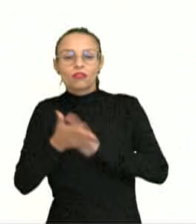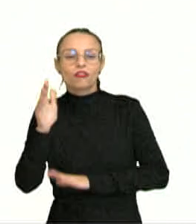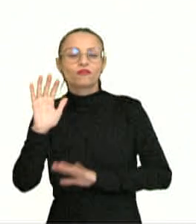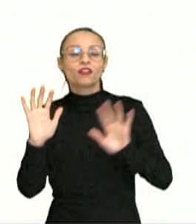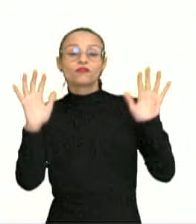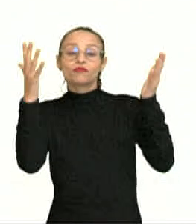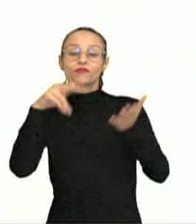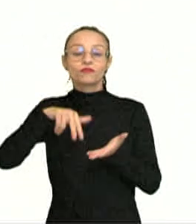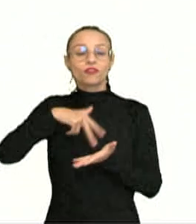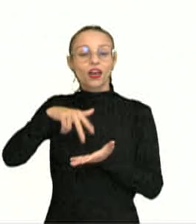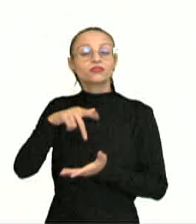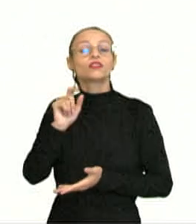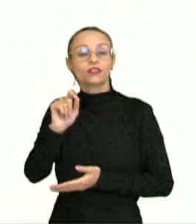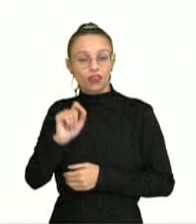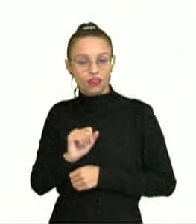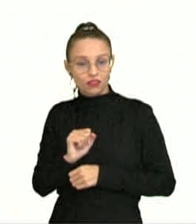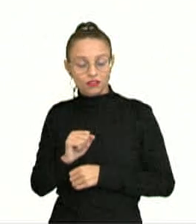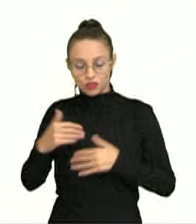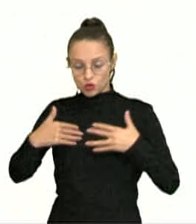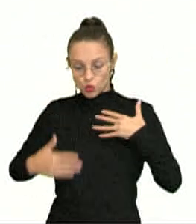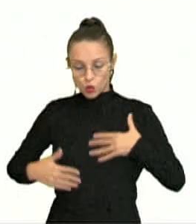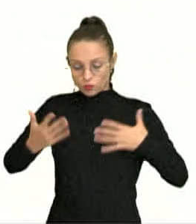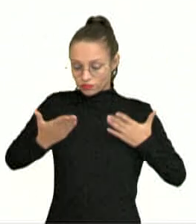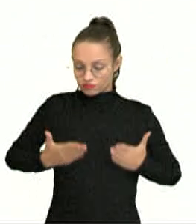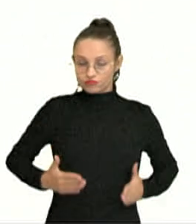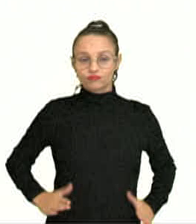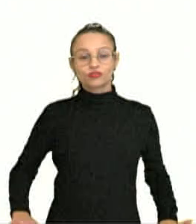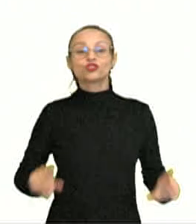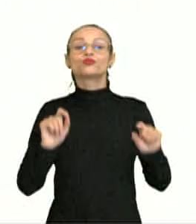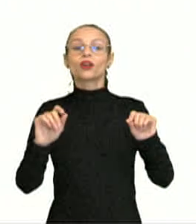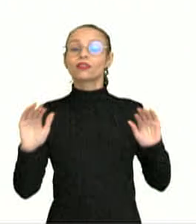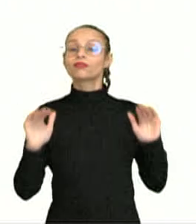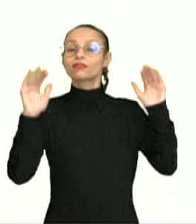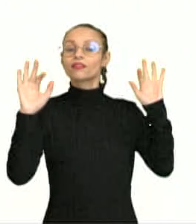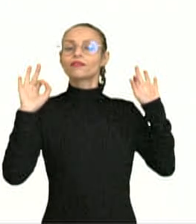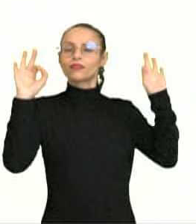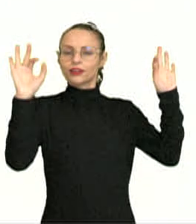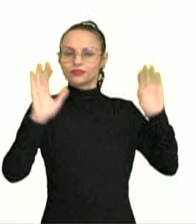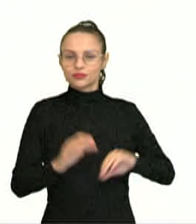baile no corpo da baronesa, fazendo parte do vestido e da elegância?